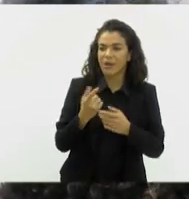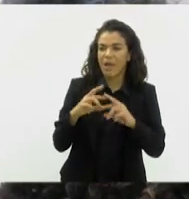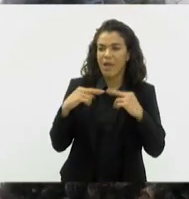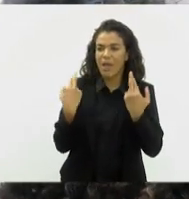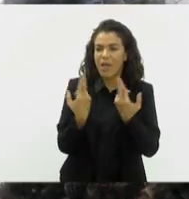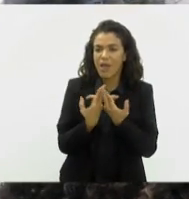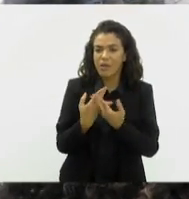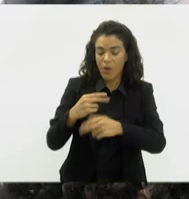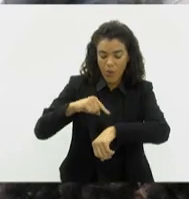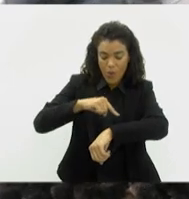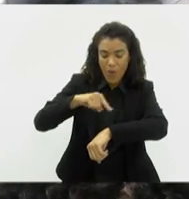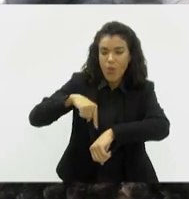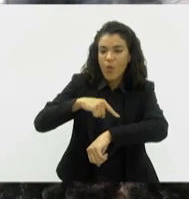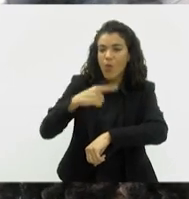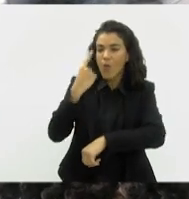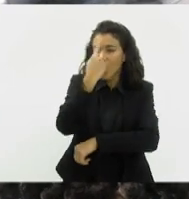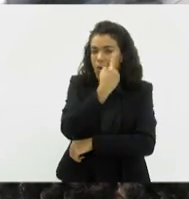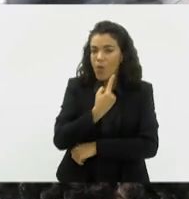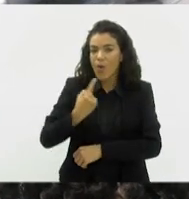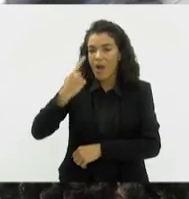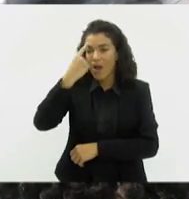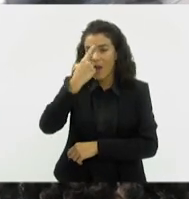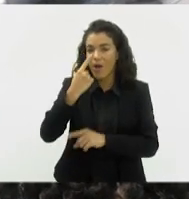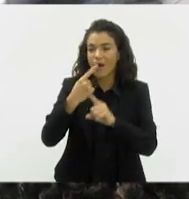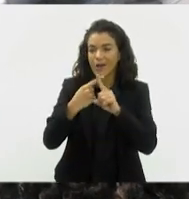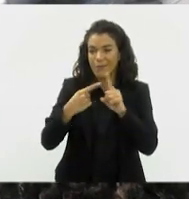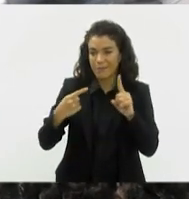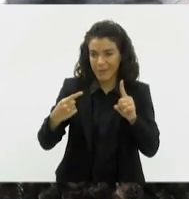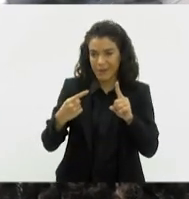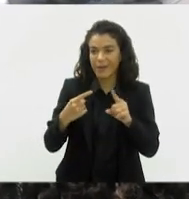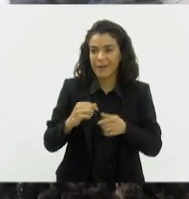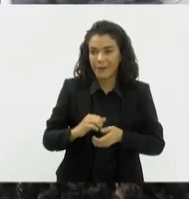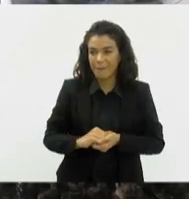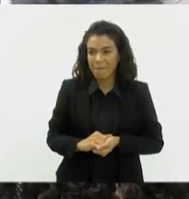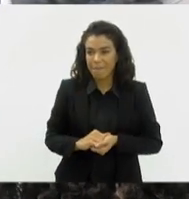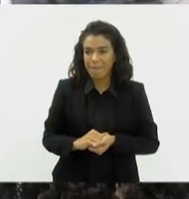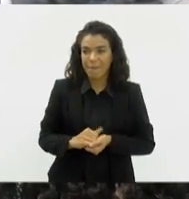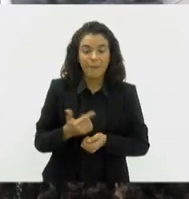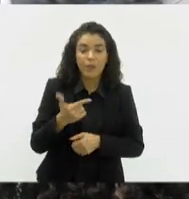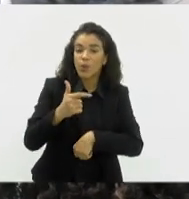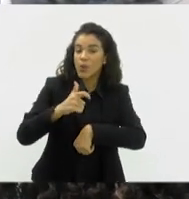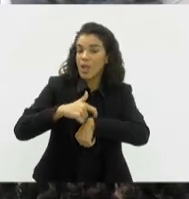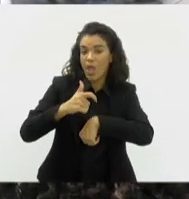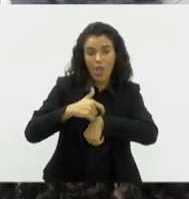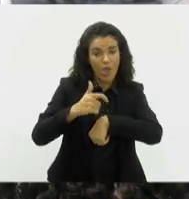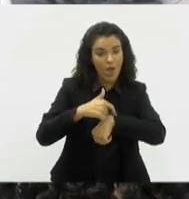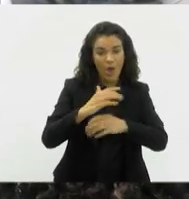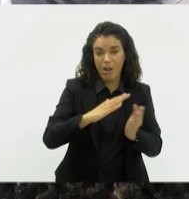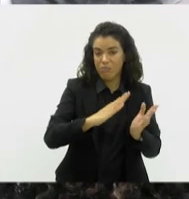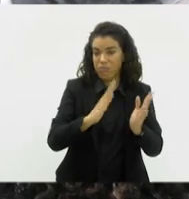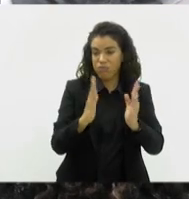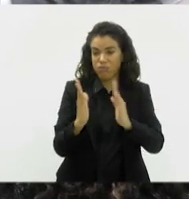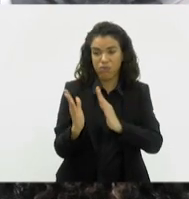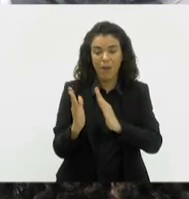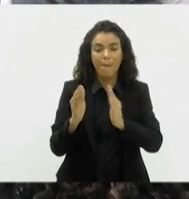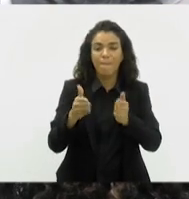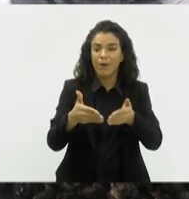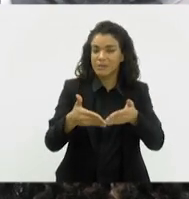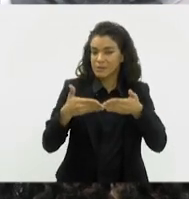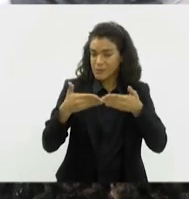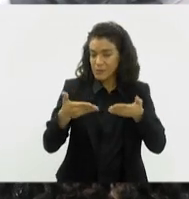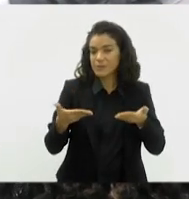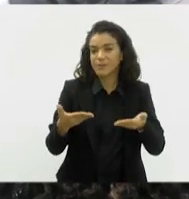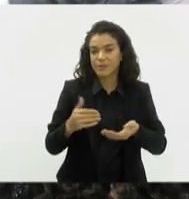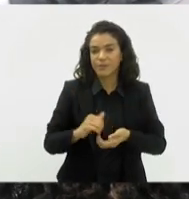mesmo já estou aqui há uma hora e meia, já tinha havia começado antes, então... Mas de essa reunião não, não tem prazo determinado, não, ela pode ser suspensa, não estou falando de